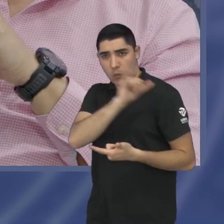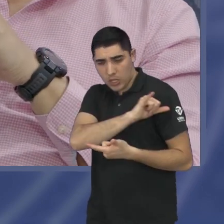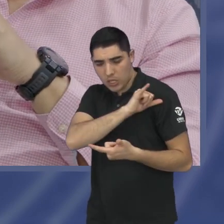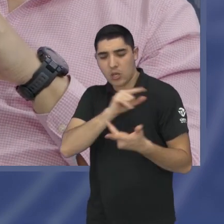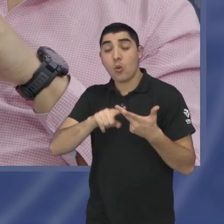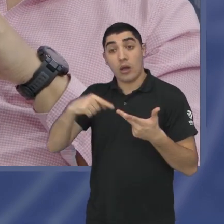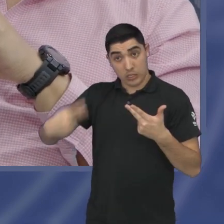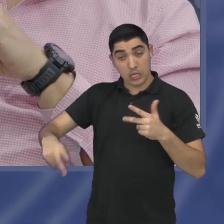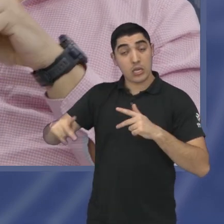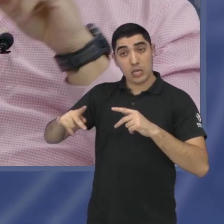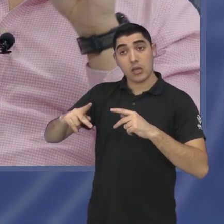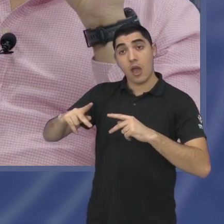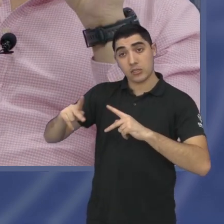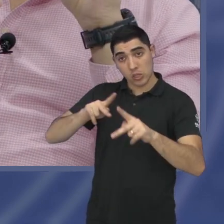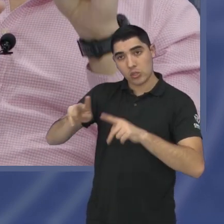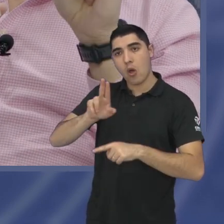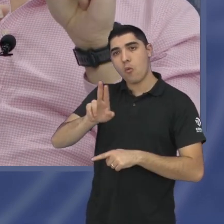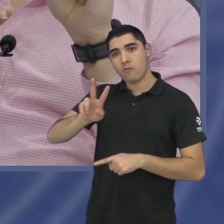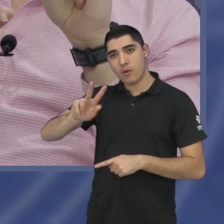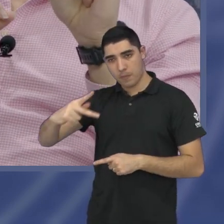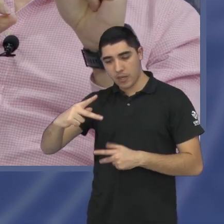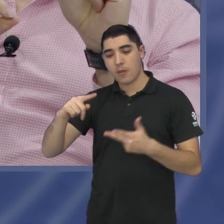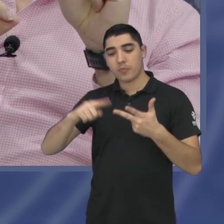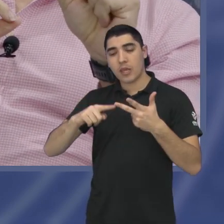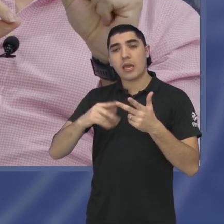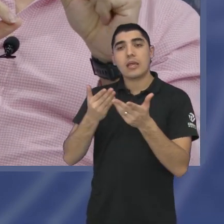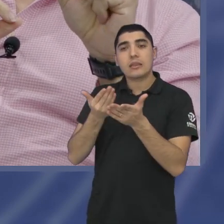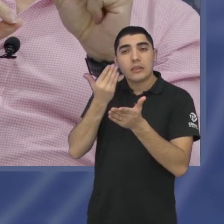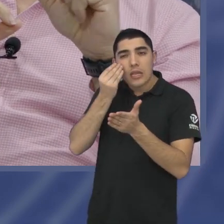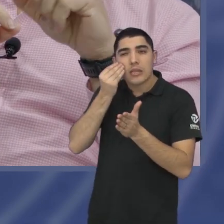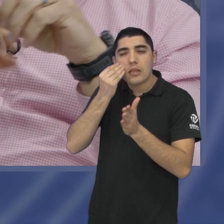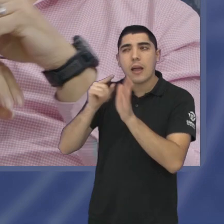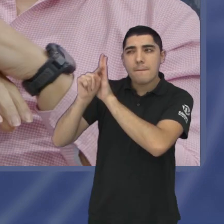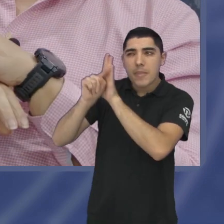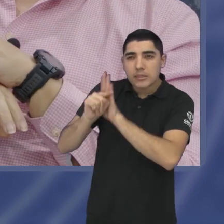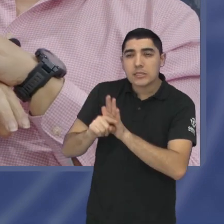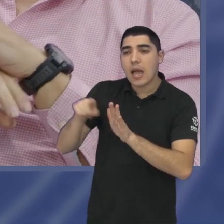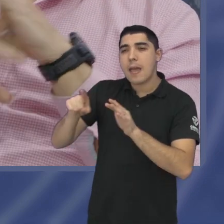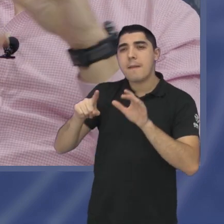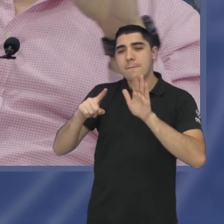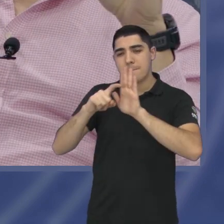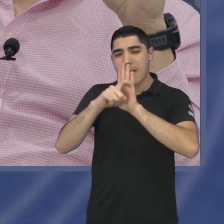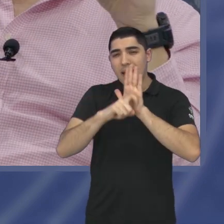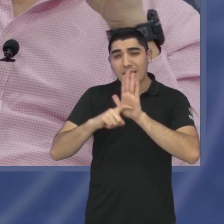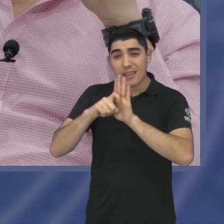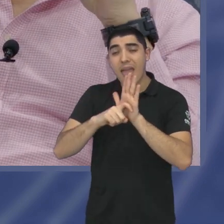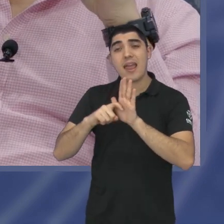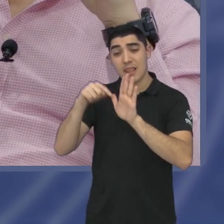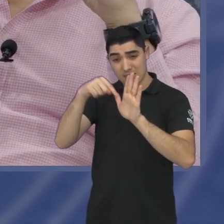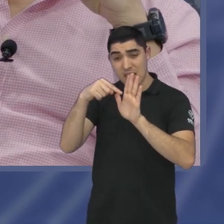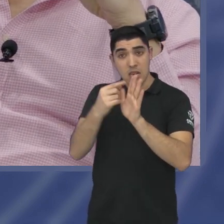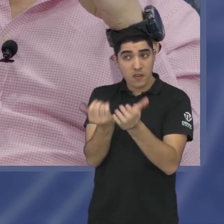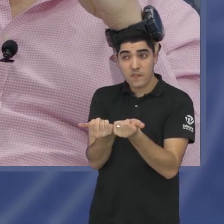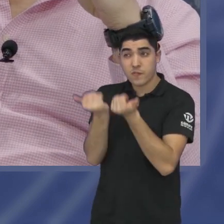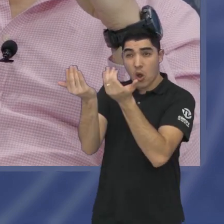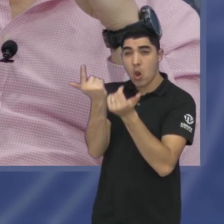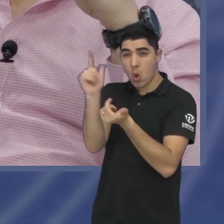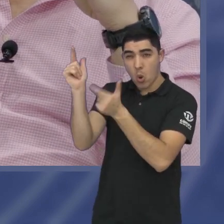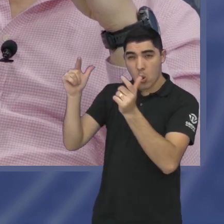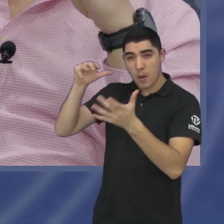Campos, que estudam essas bactérias que o professor Ernesto falou, que vivem em condições muito complicadas,